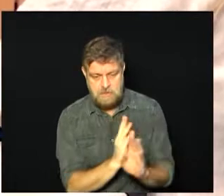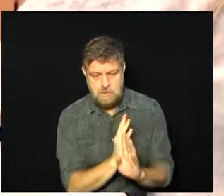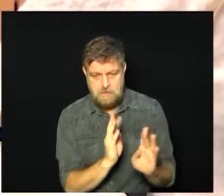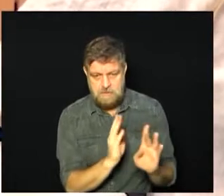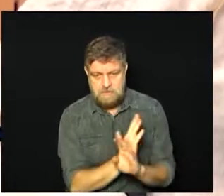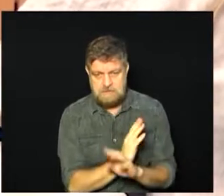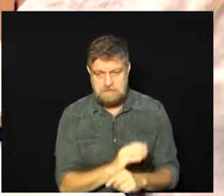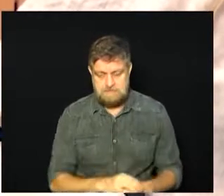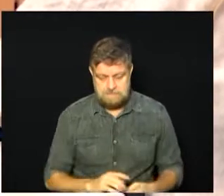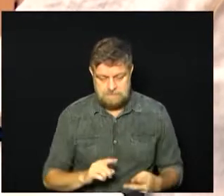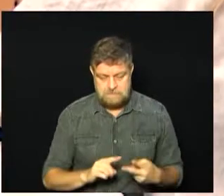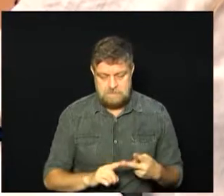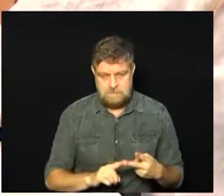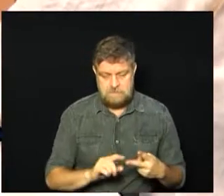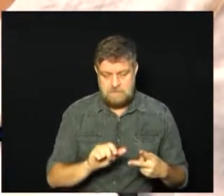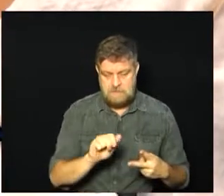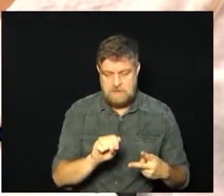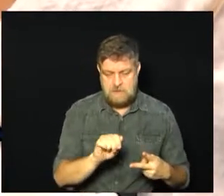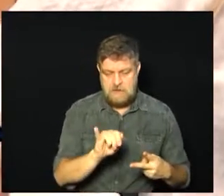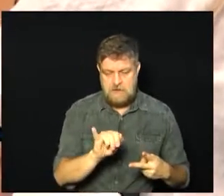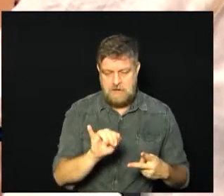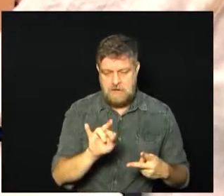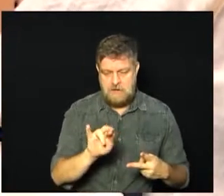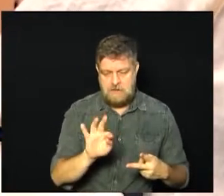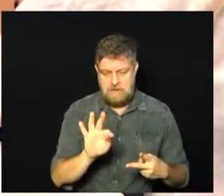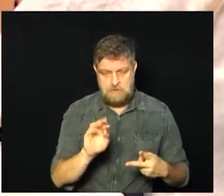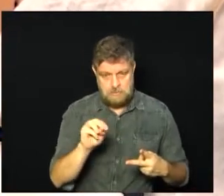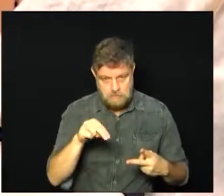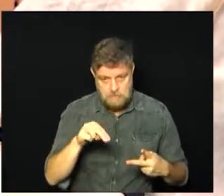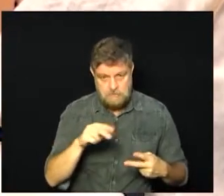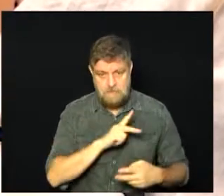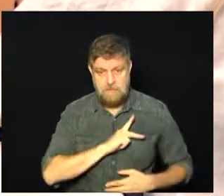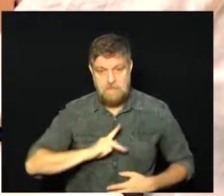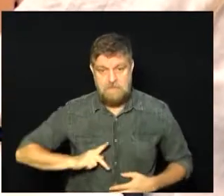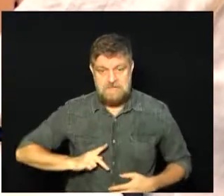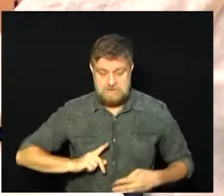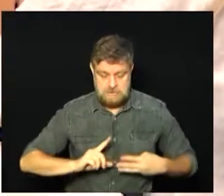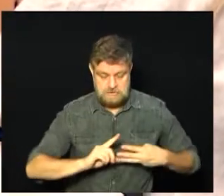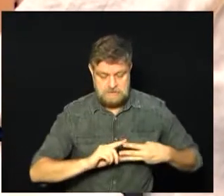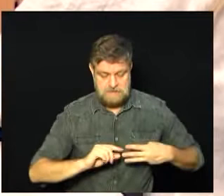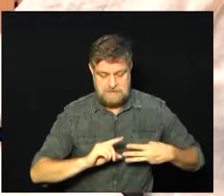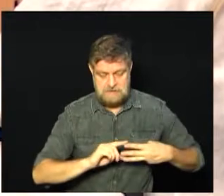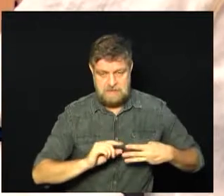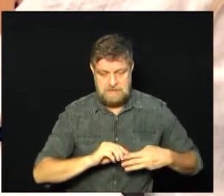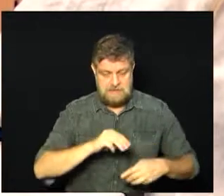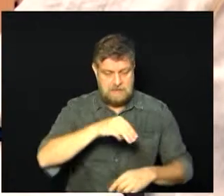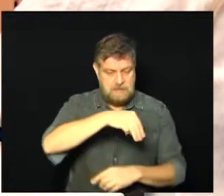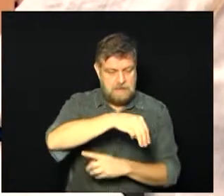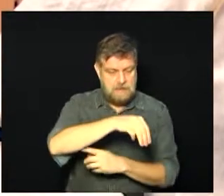Silva, o presidente da INDEC, a Mariana Sanedra